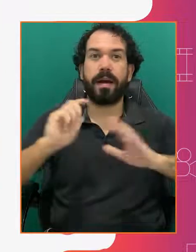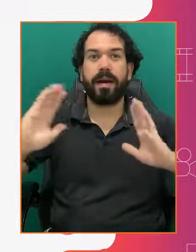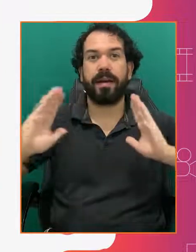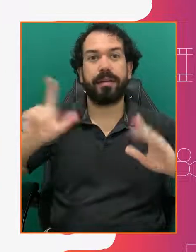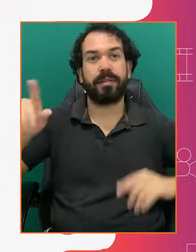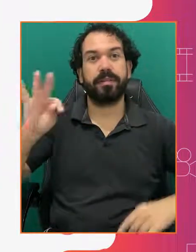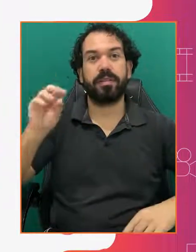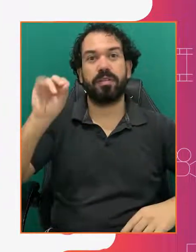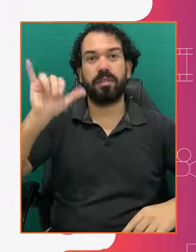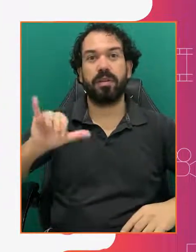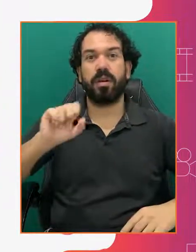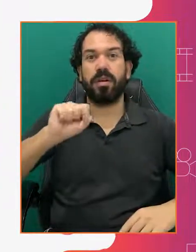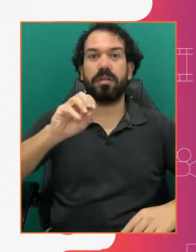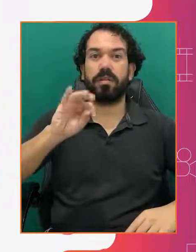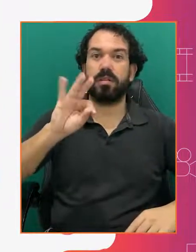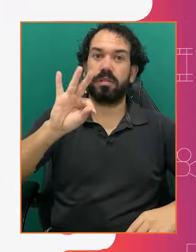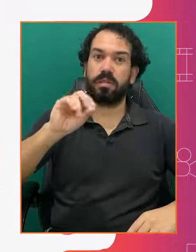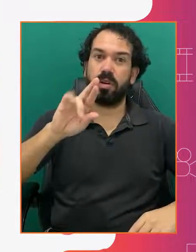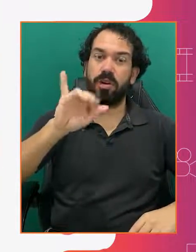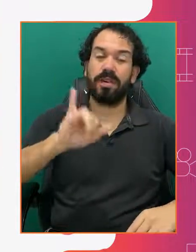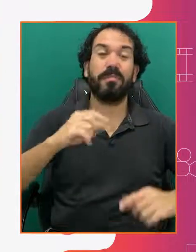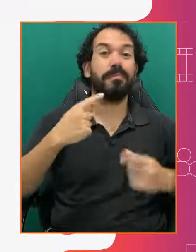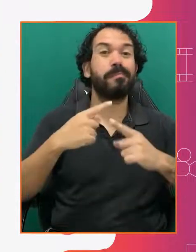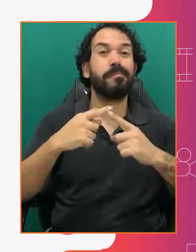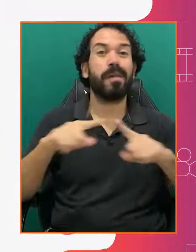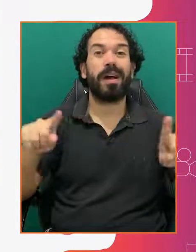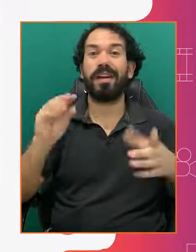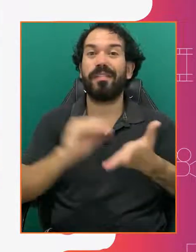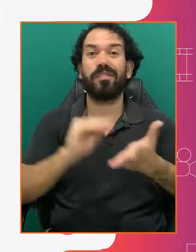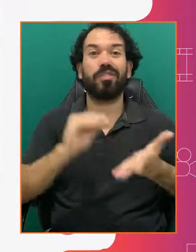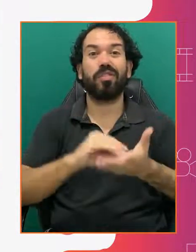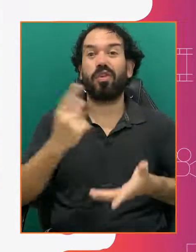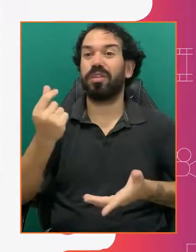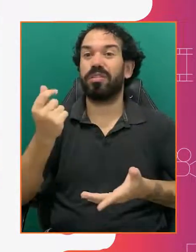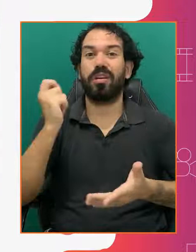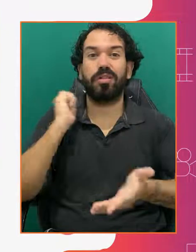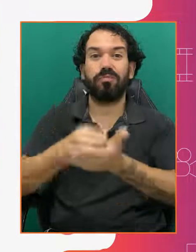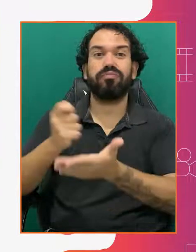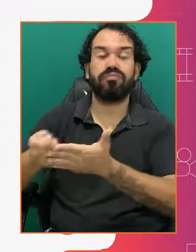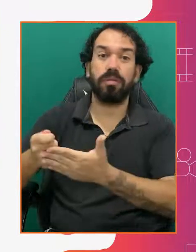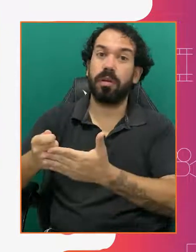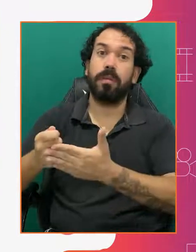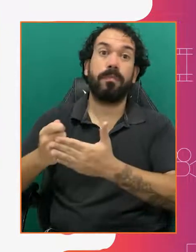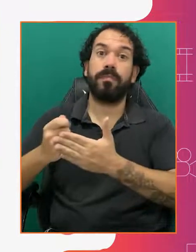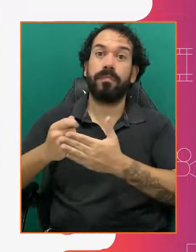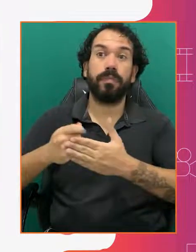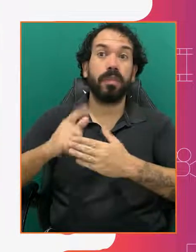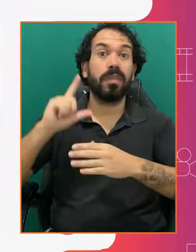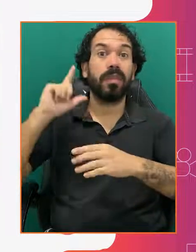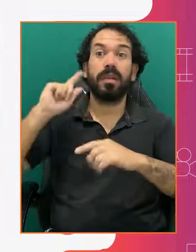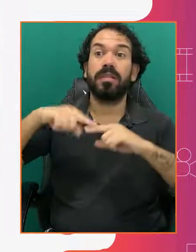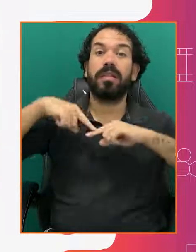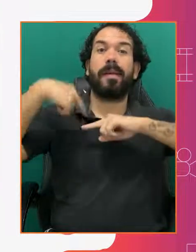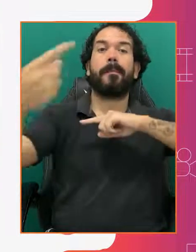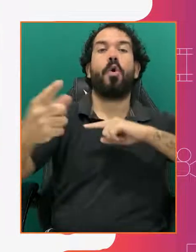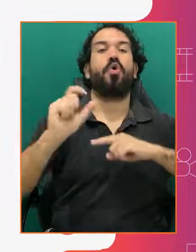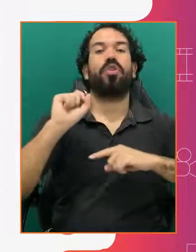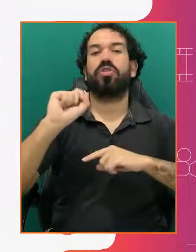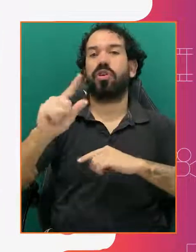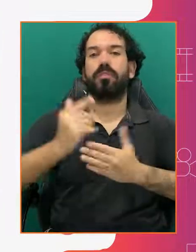época em que Toy Story, mas que por falta de recursos para distribuição, ele foi lançado só alguns meses